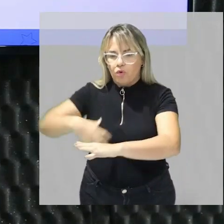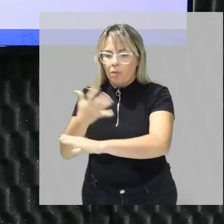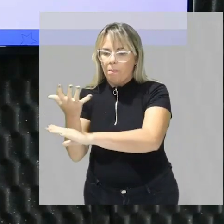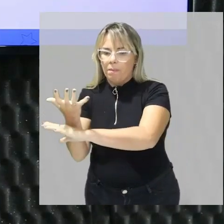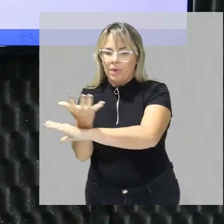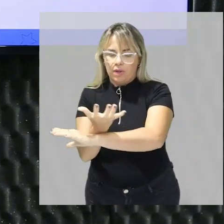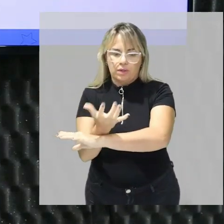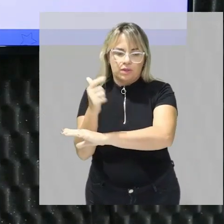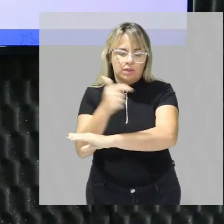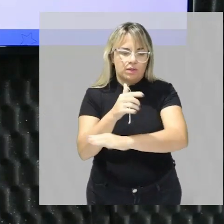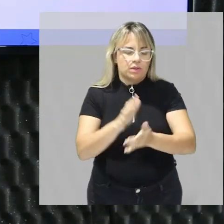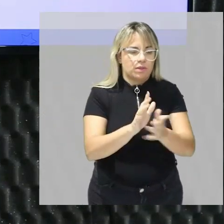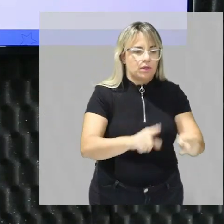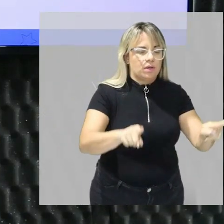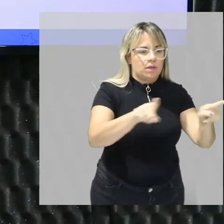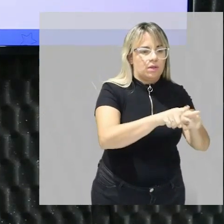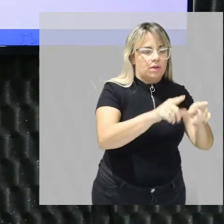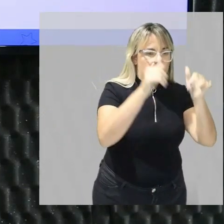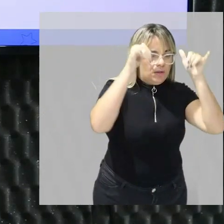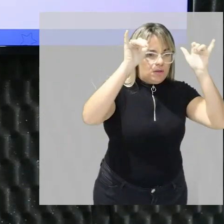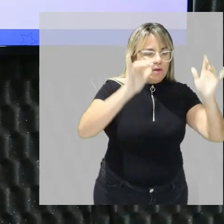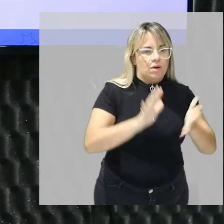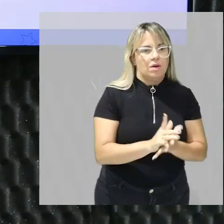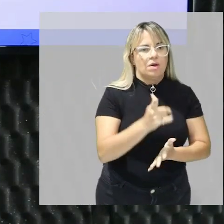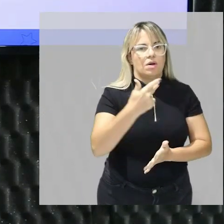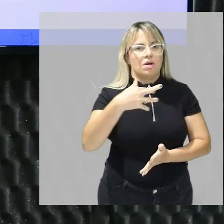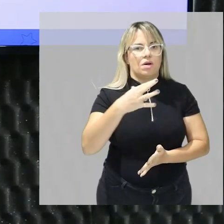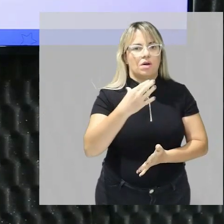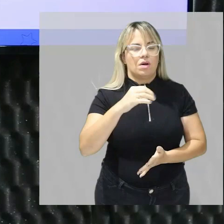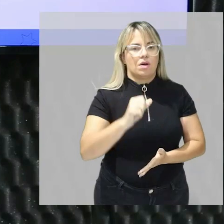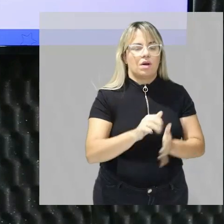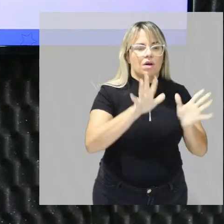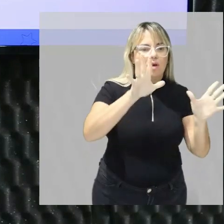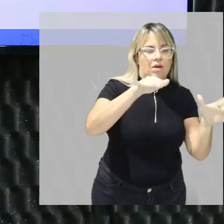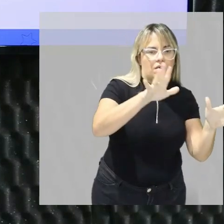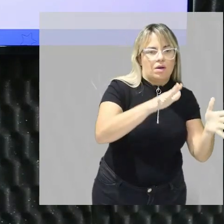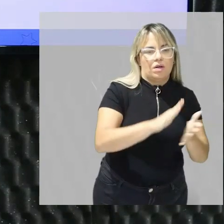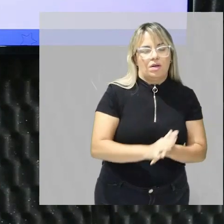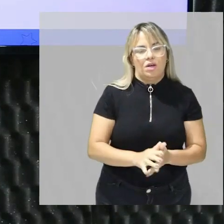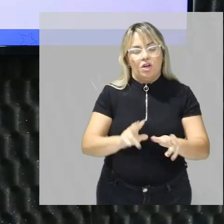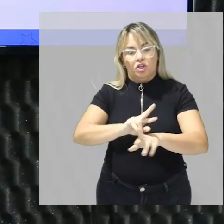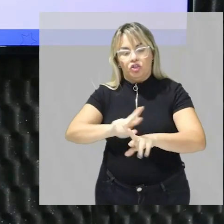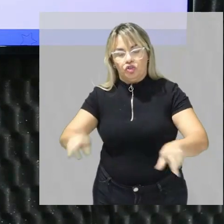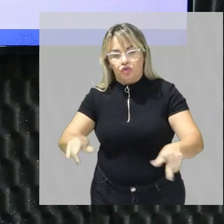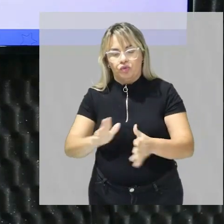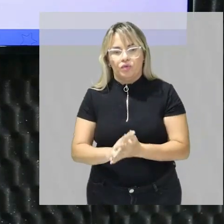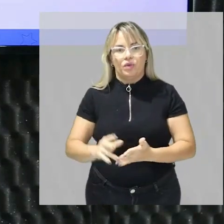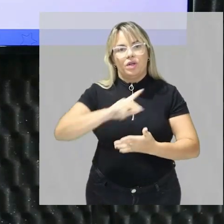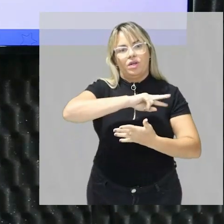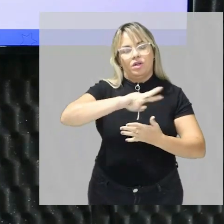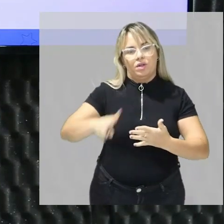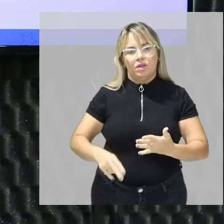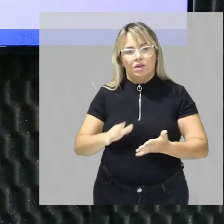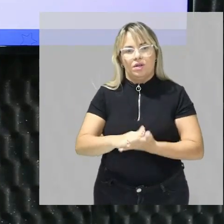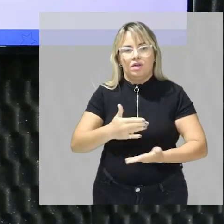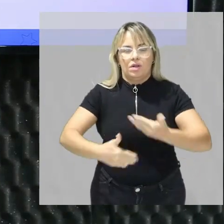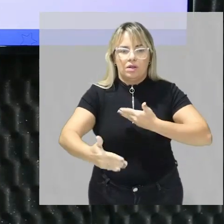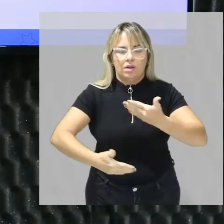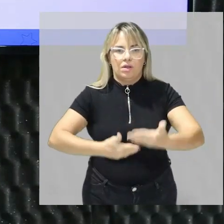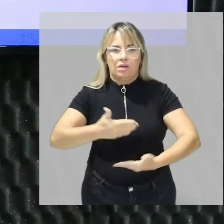tenho os búfalos e as garças, ou seja, eu estou falando de indivíduos de espécies diferentes. Então, relação